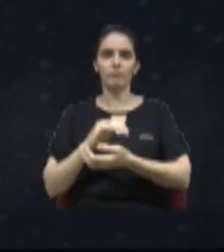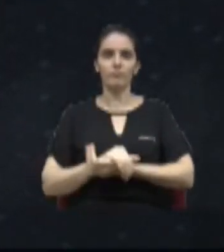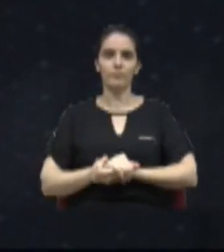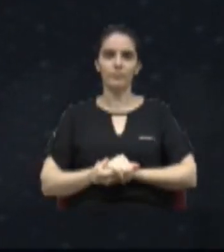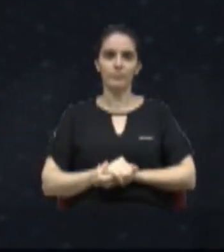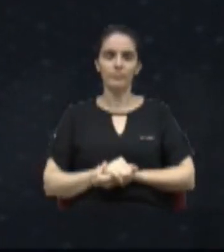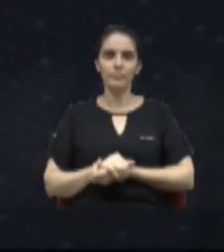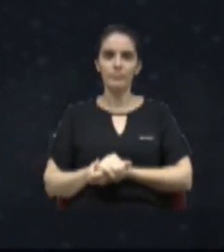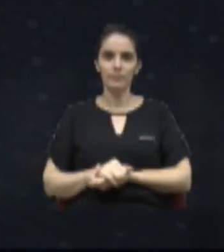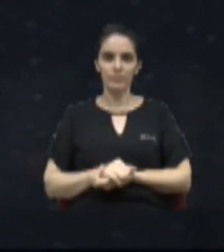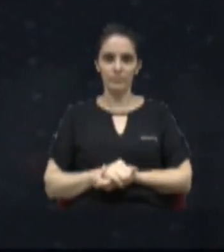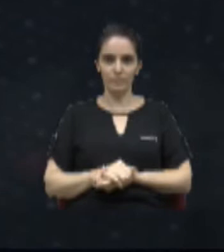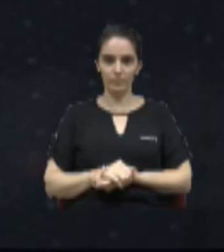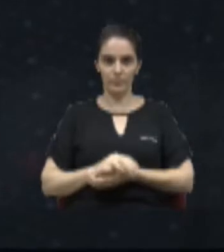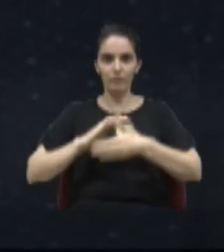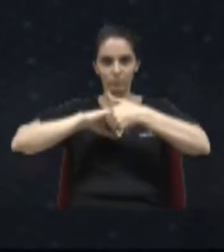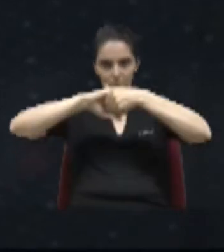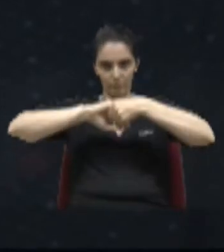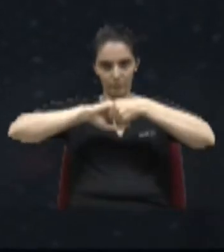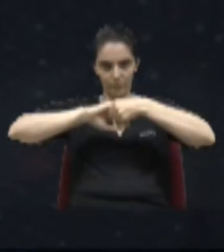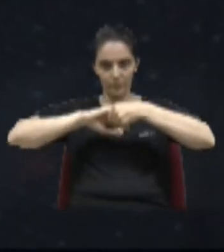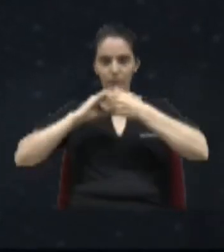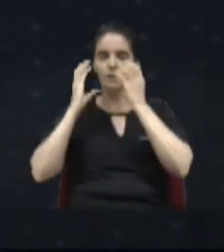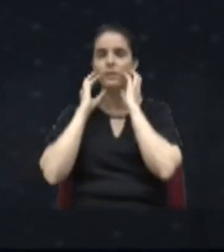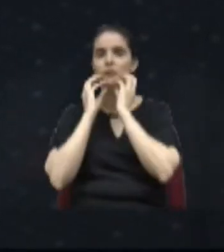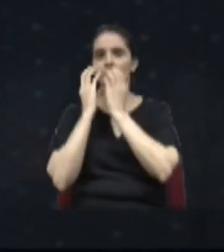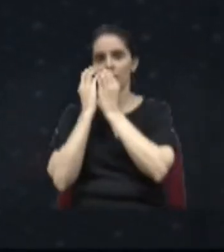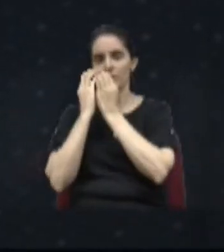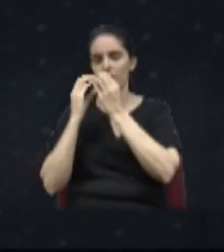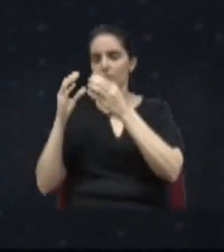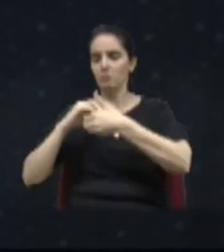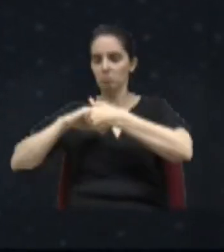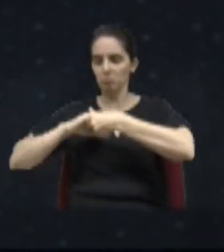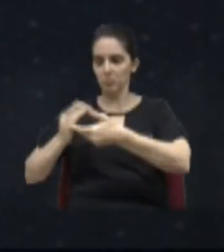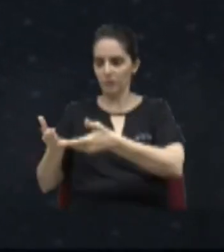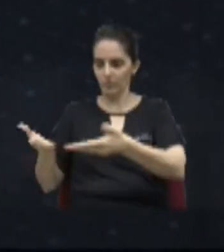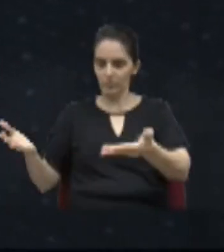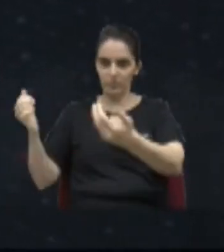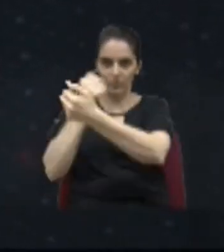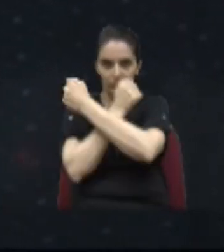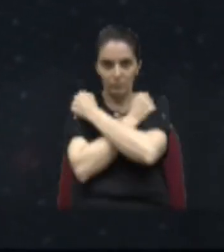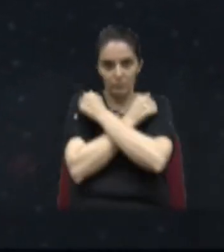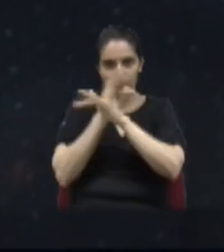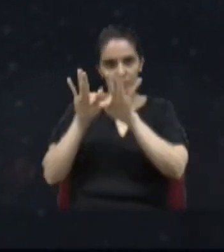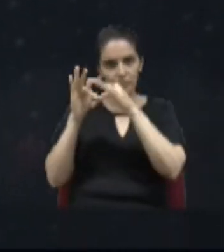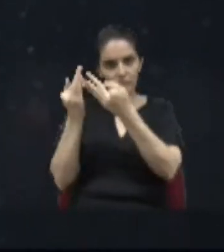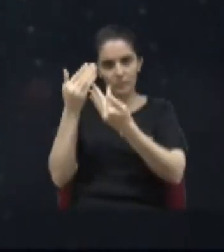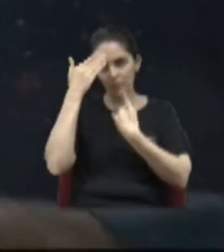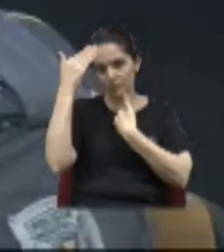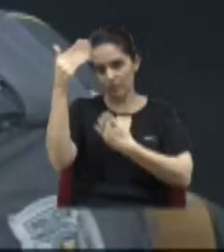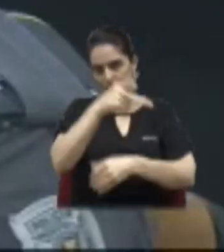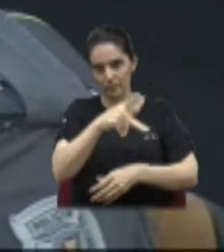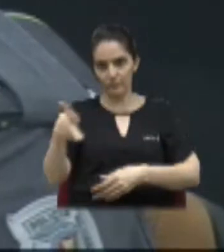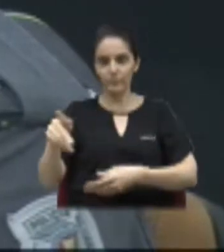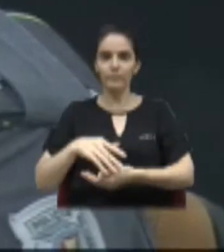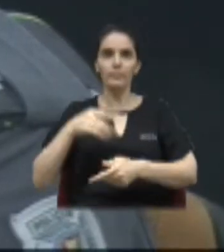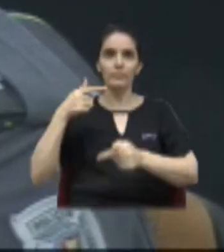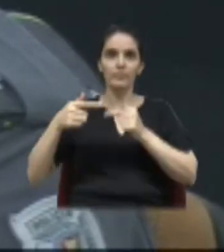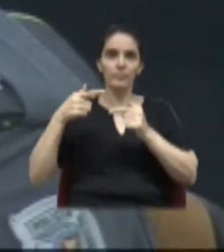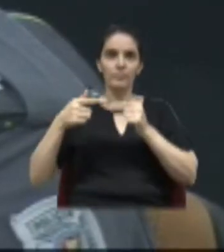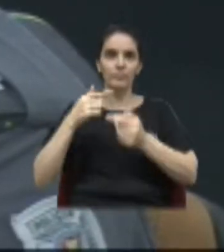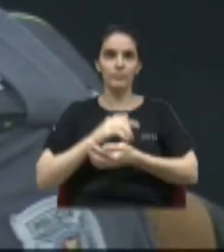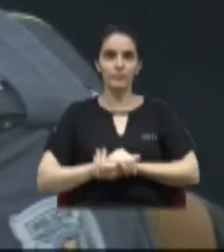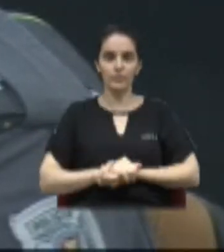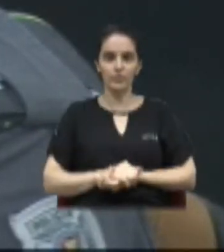Rural e tanto a vocês lá. Parabéns mais uma vez, Mir, parabéns a você, um abraço a toda a família lá. Obrigado, senhor presidente. Continua a discussão. Eu